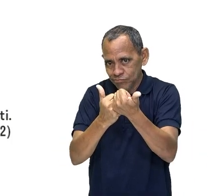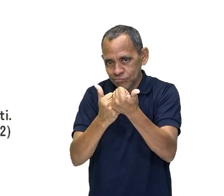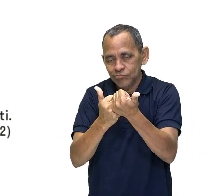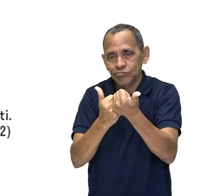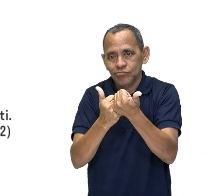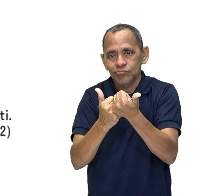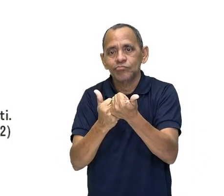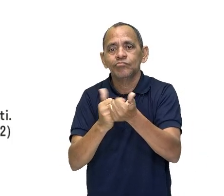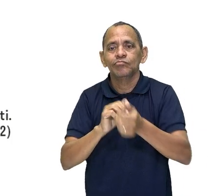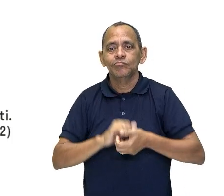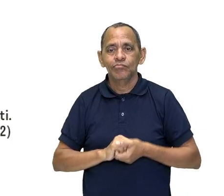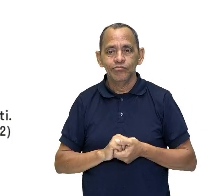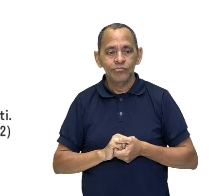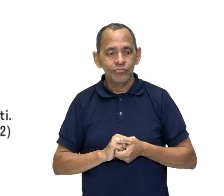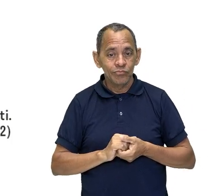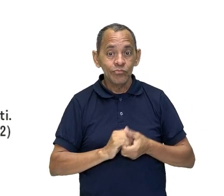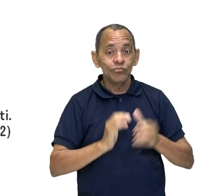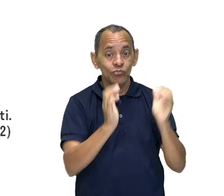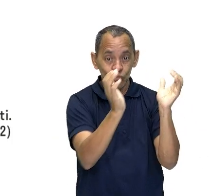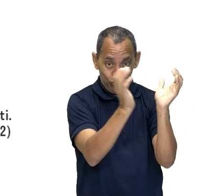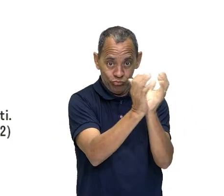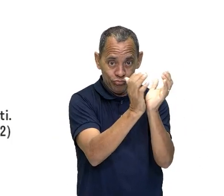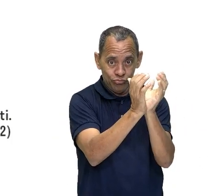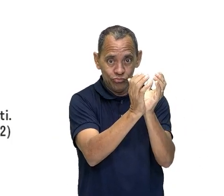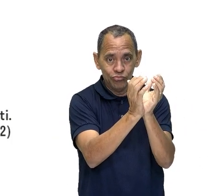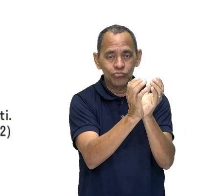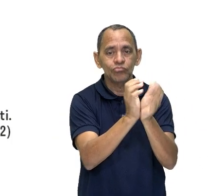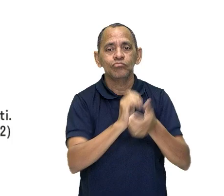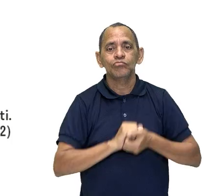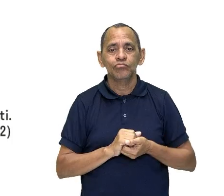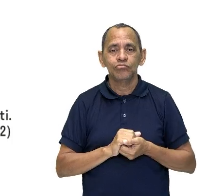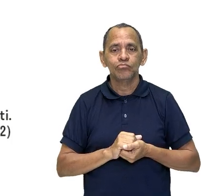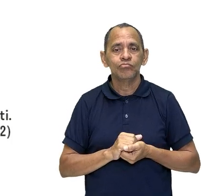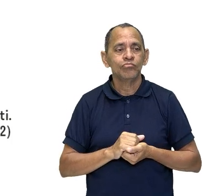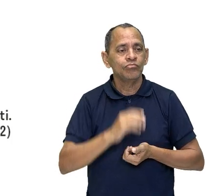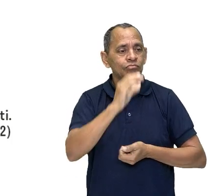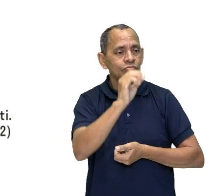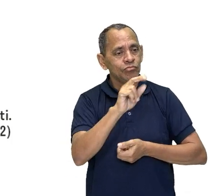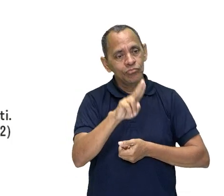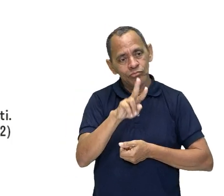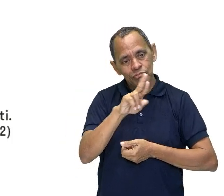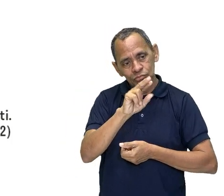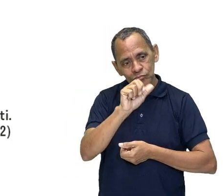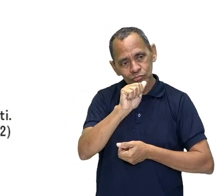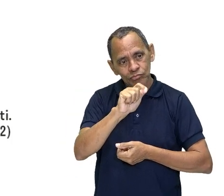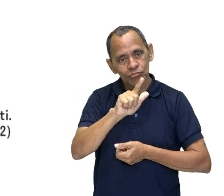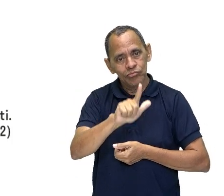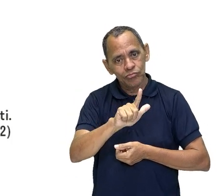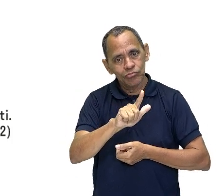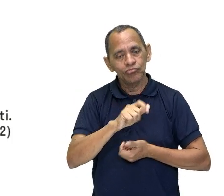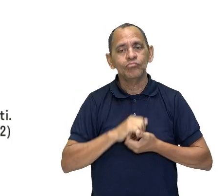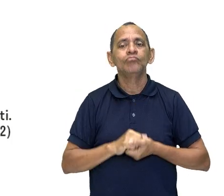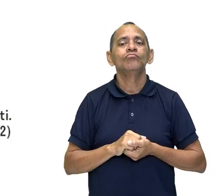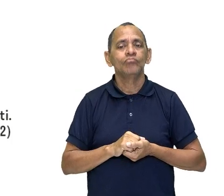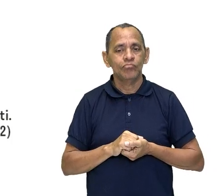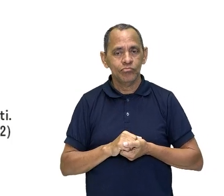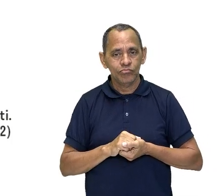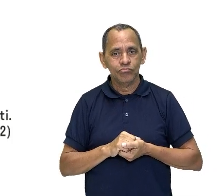dos chamados currais eleitorais, e esses favores também vinham em troca de favores pessoais,